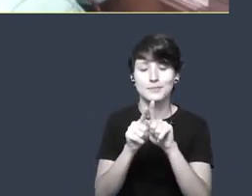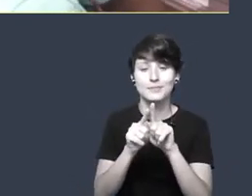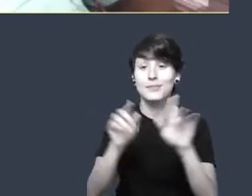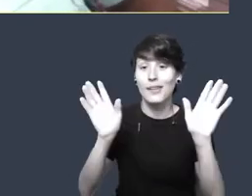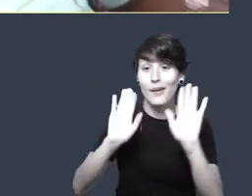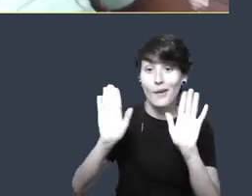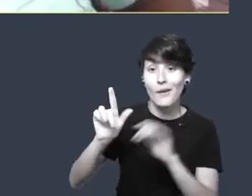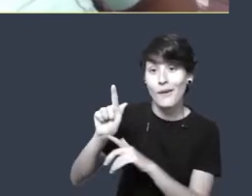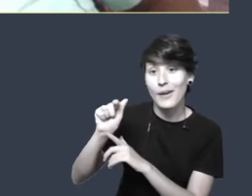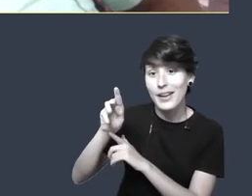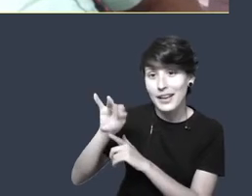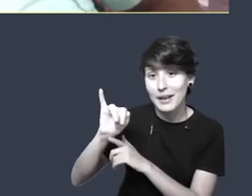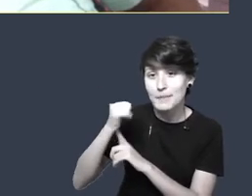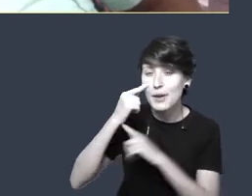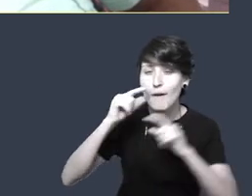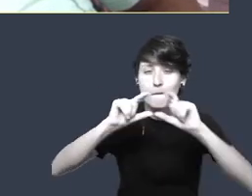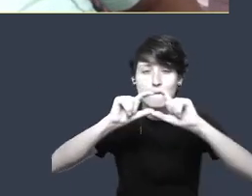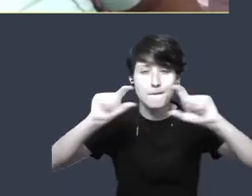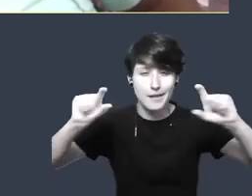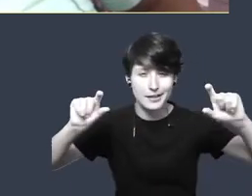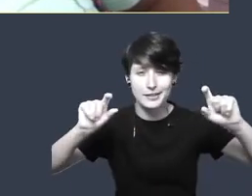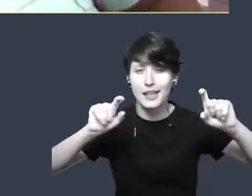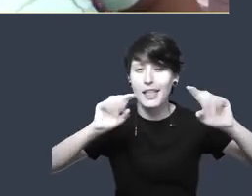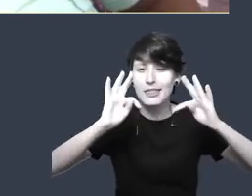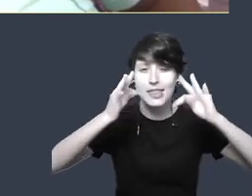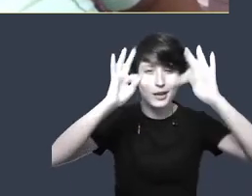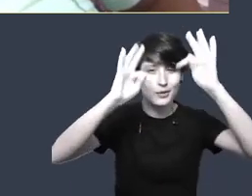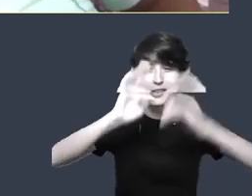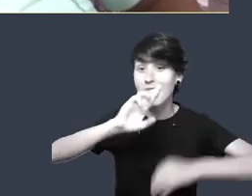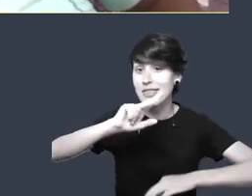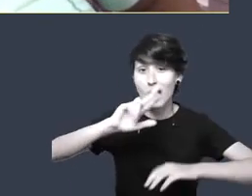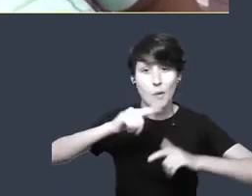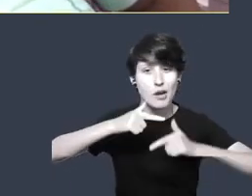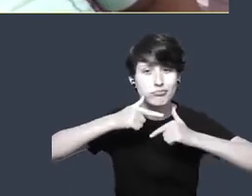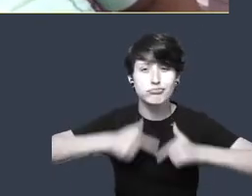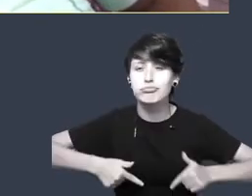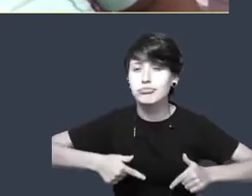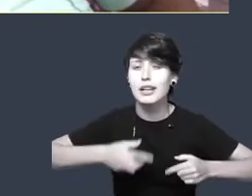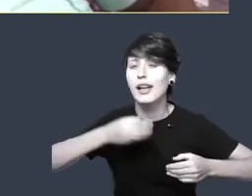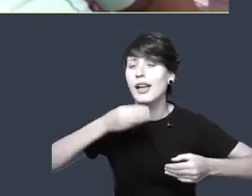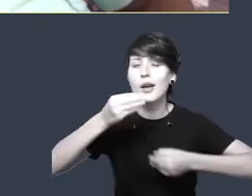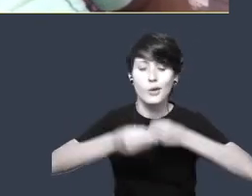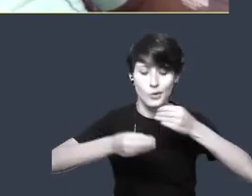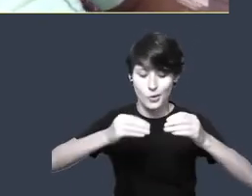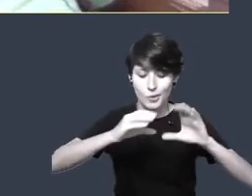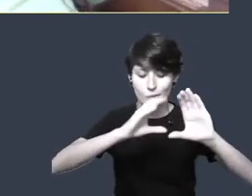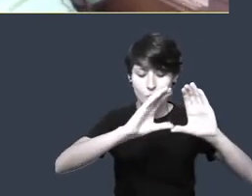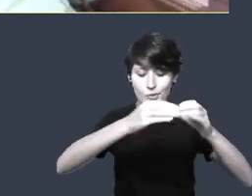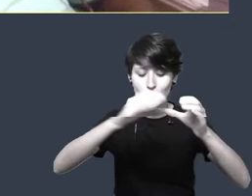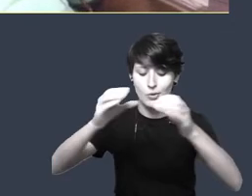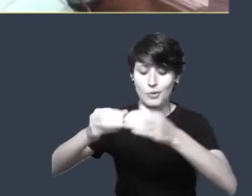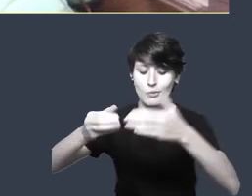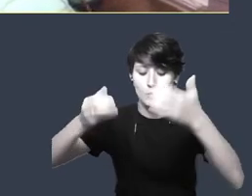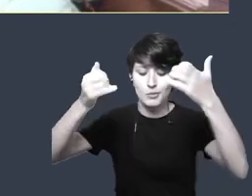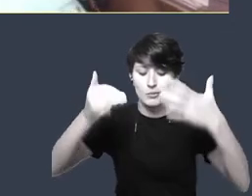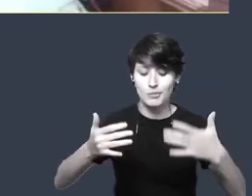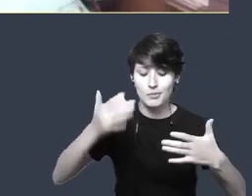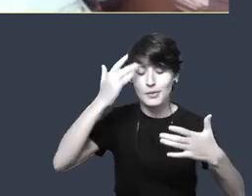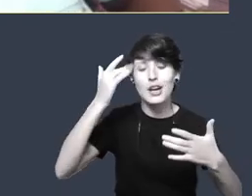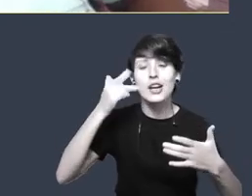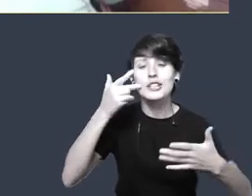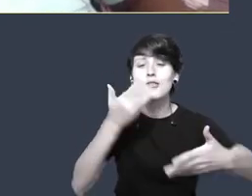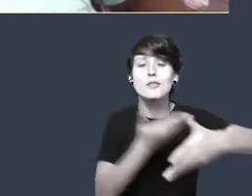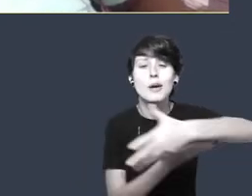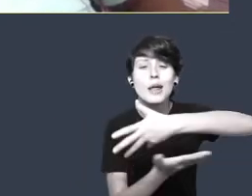Essa frase, a tecnologia não é neutra, como ela é recebida nos diferentes grupos com os quais você se relaciona?